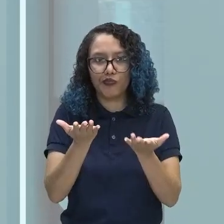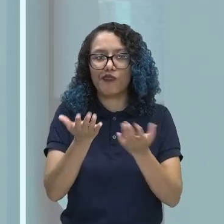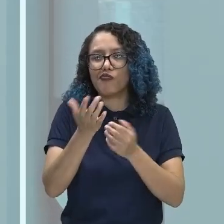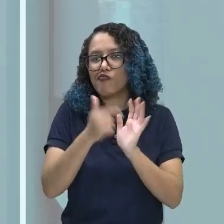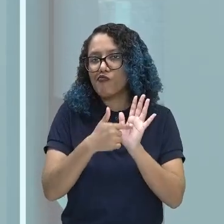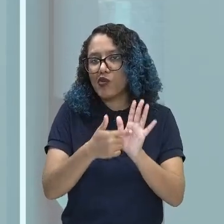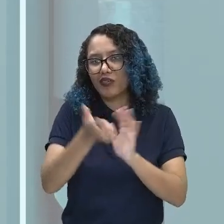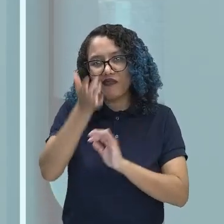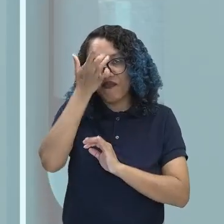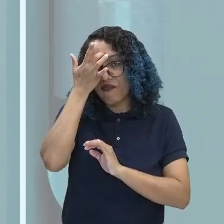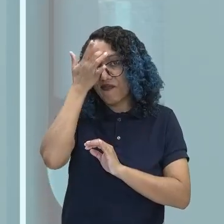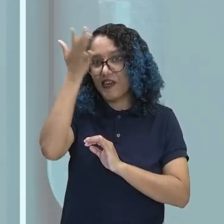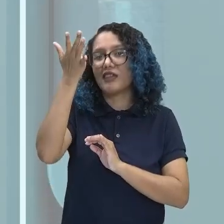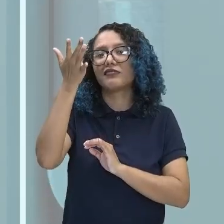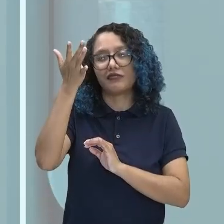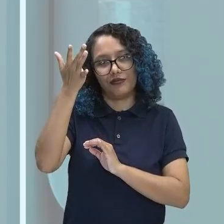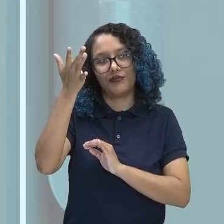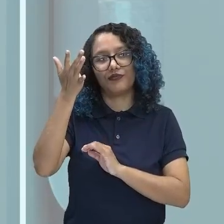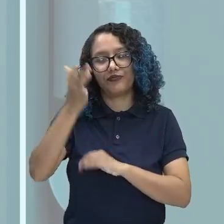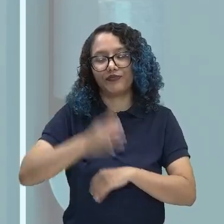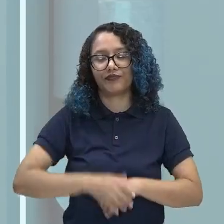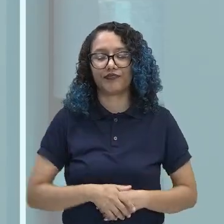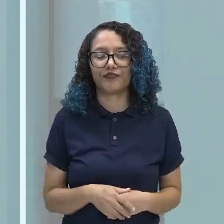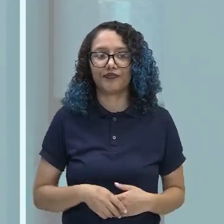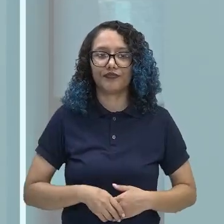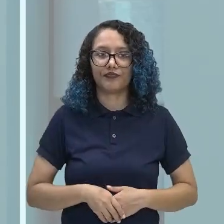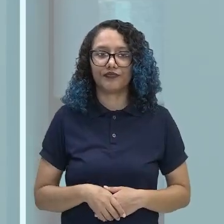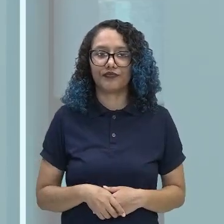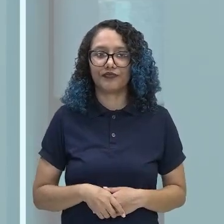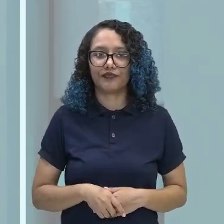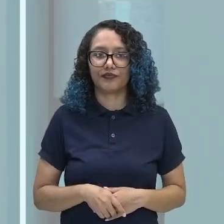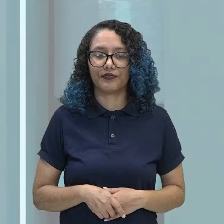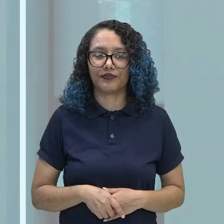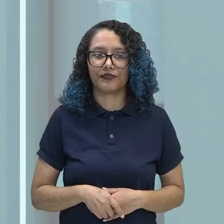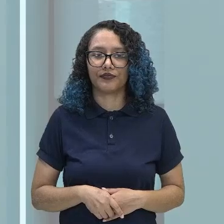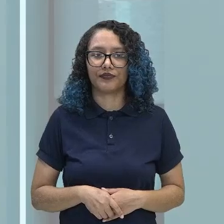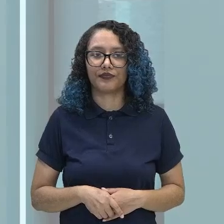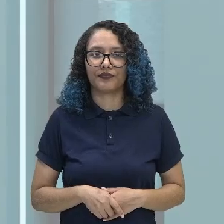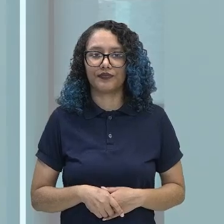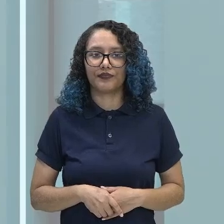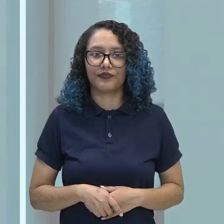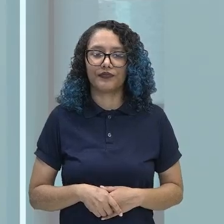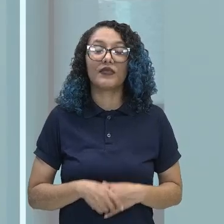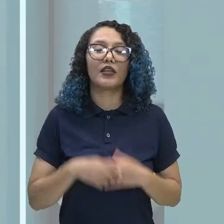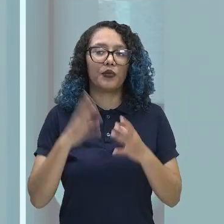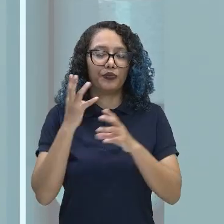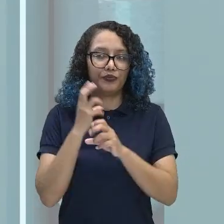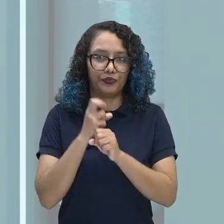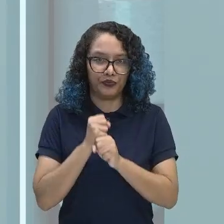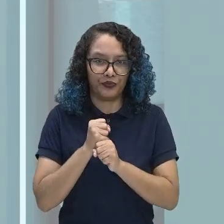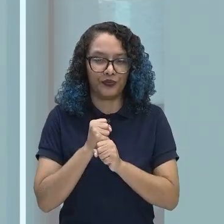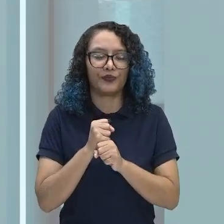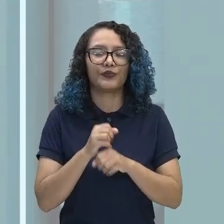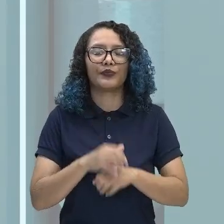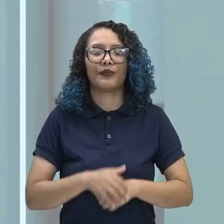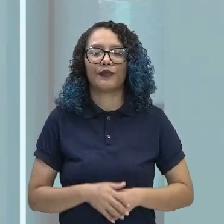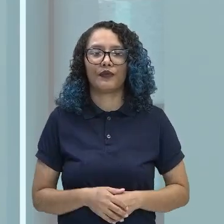fácil para os bandidos, ok? Então, percebam, vamos lá, recapitulando esse primeiro